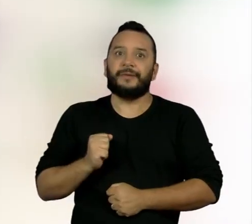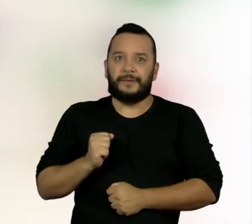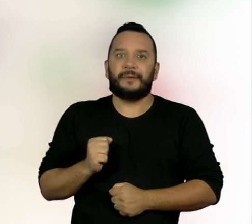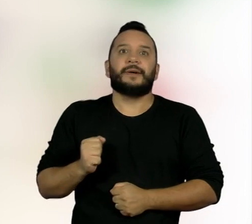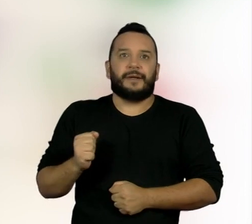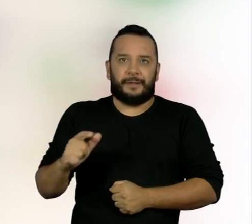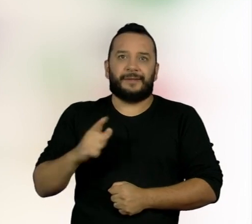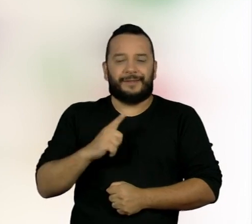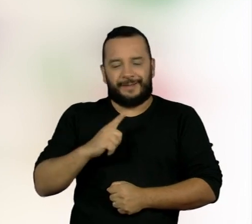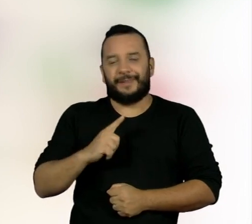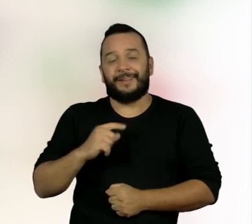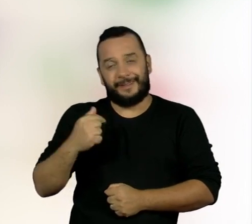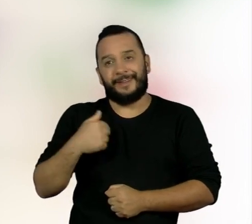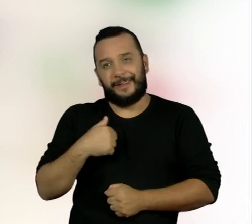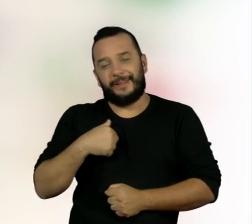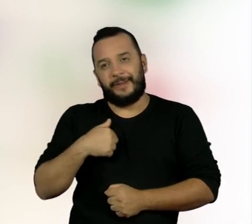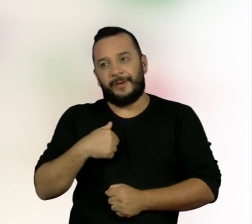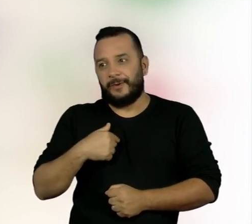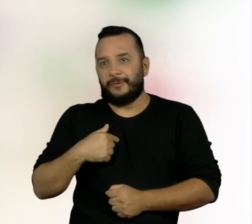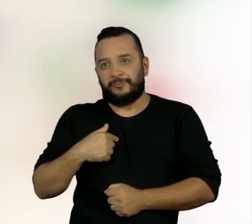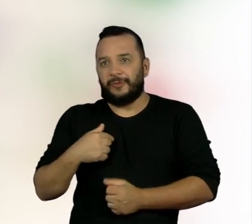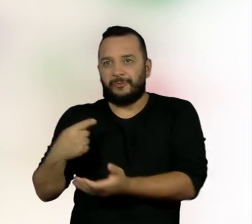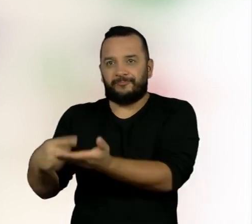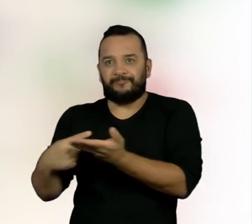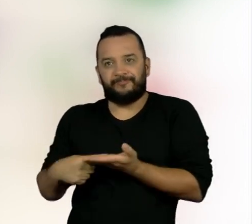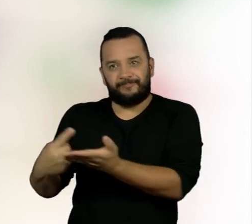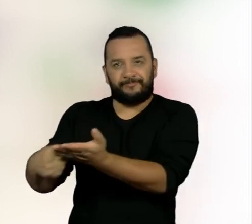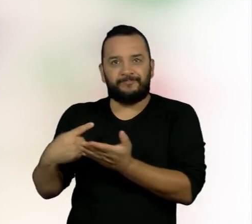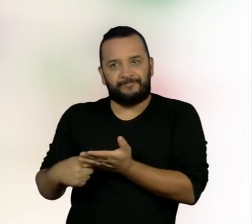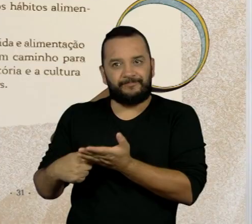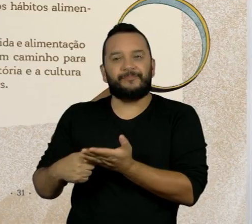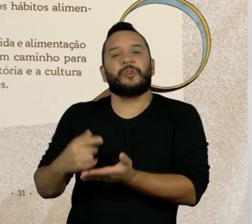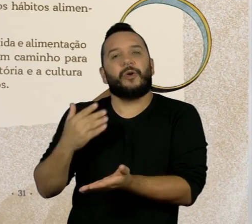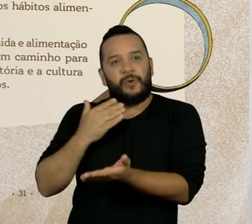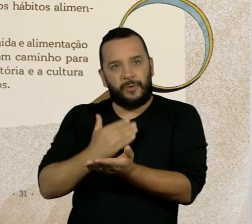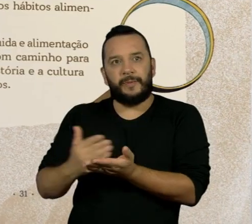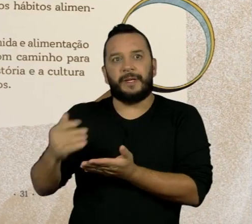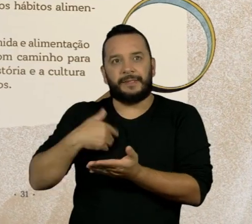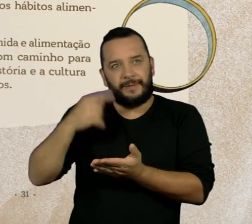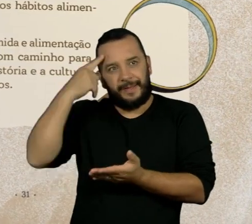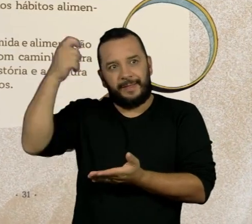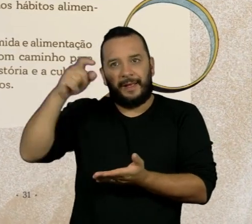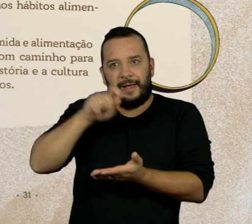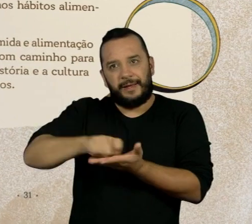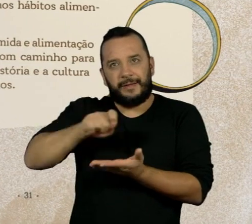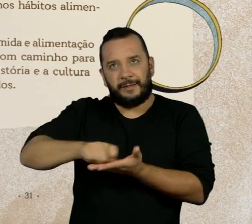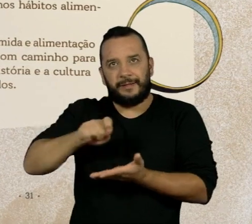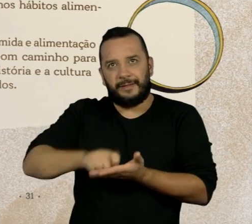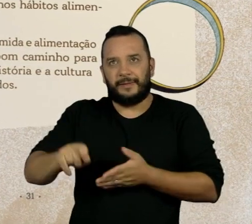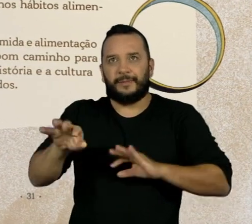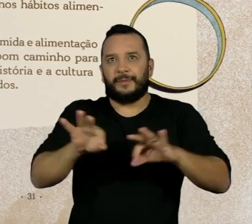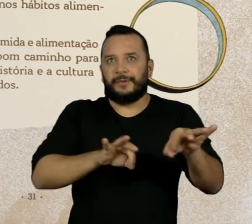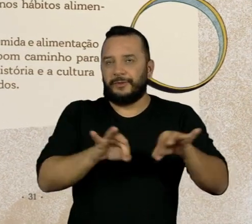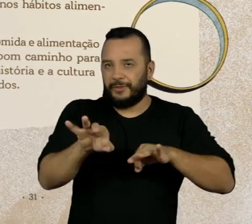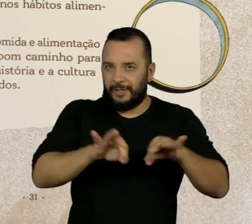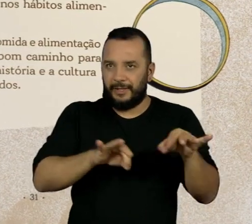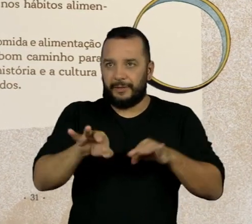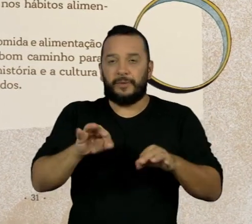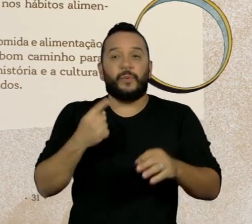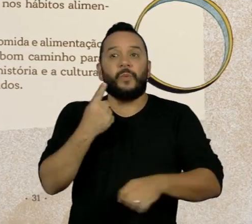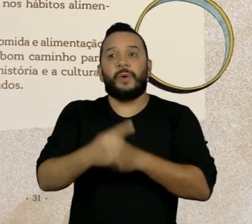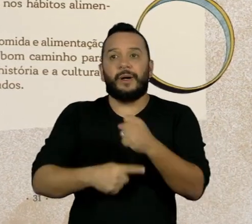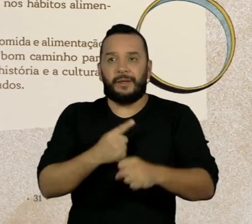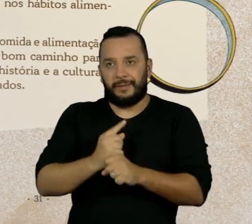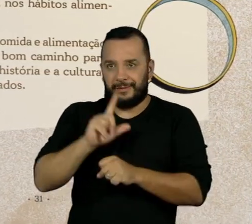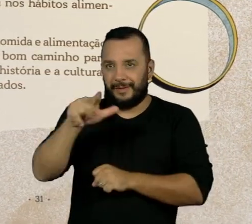juntou a fome com a vontade de comer e começamos a rascunhar uma ideia, um projeto, e 1 ano depois de